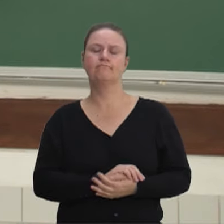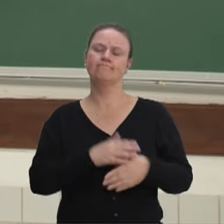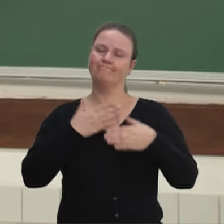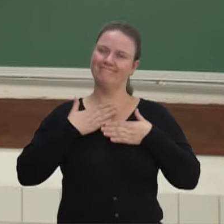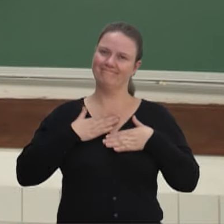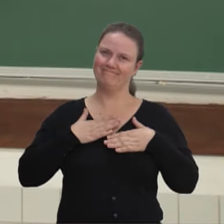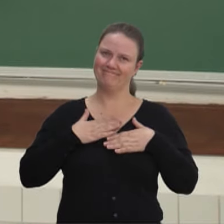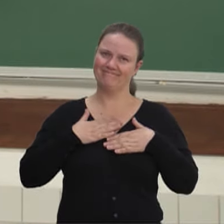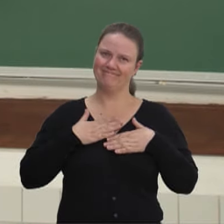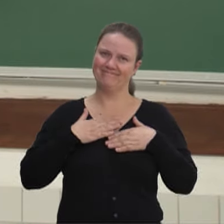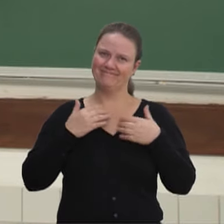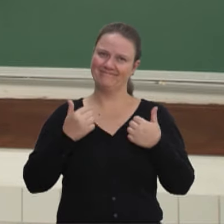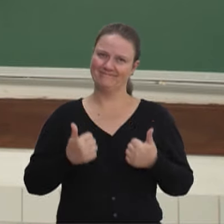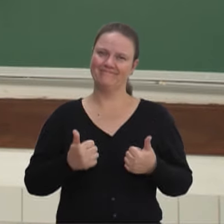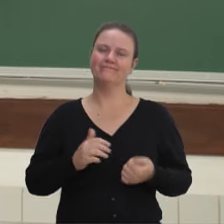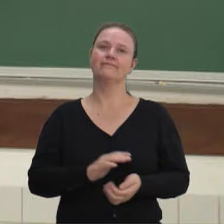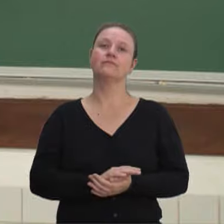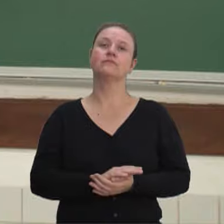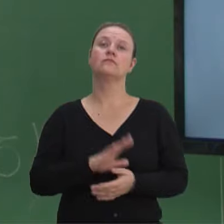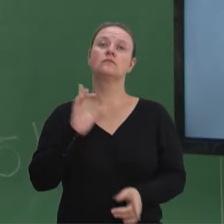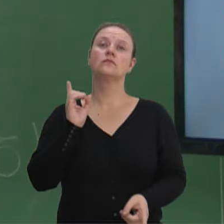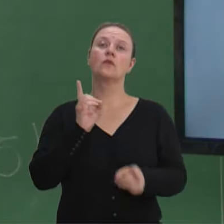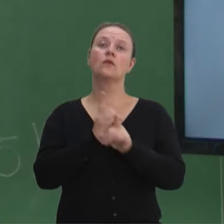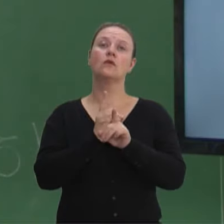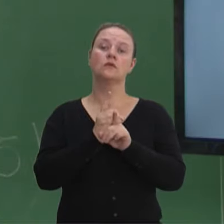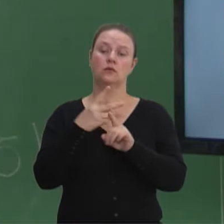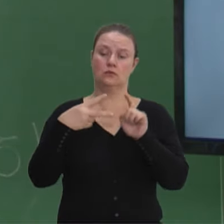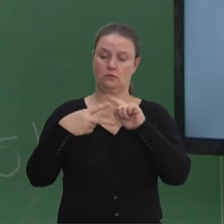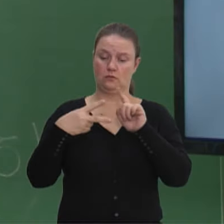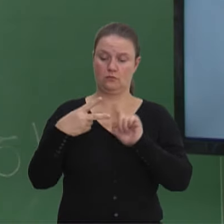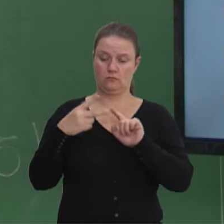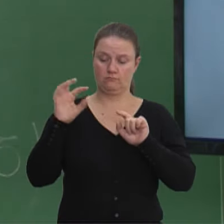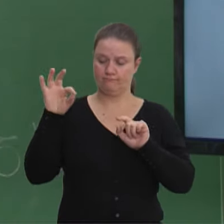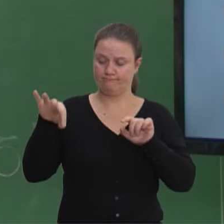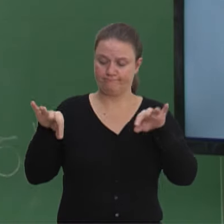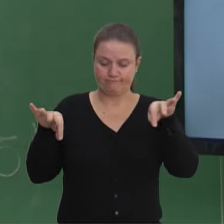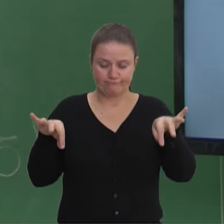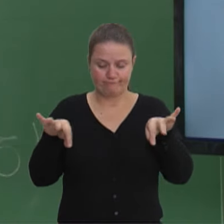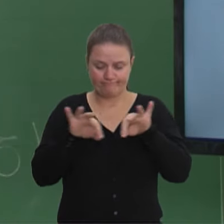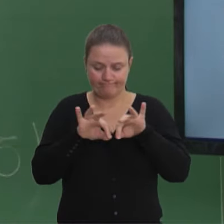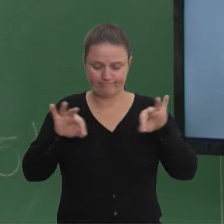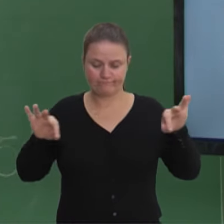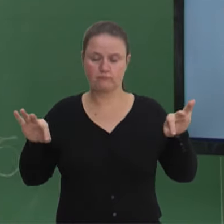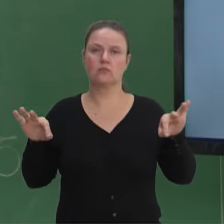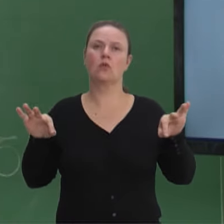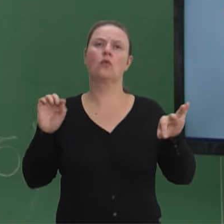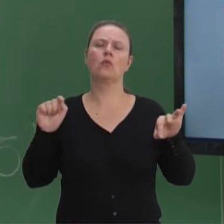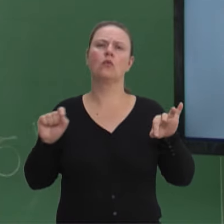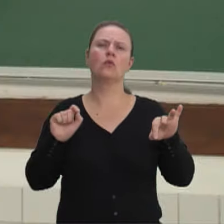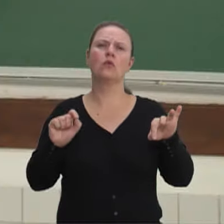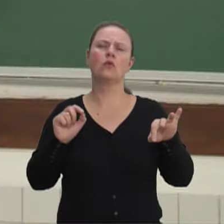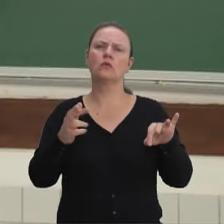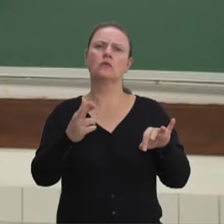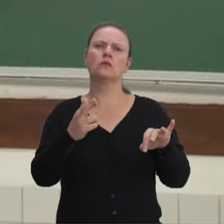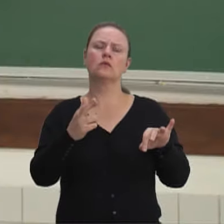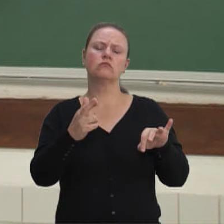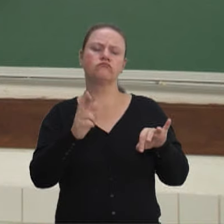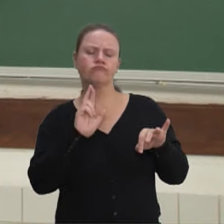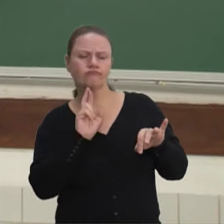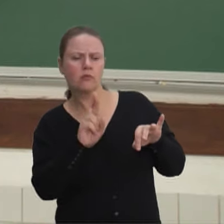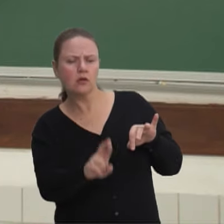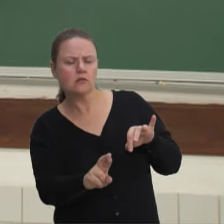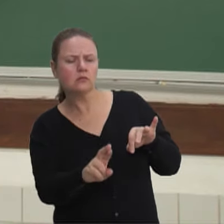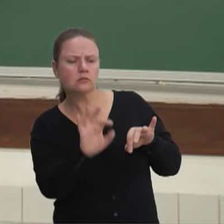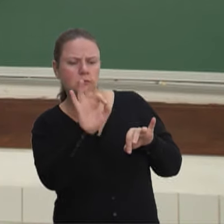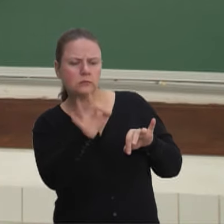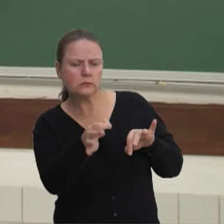Tranquilo? Ou seja, achei aqui dois pontos. Vou ver qual alternativa que esses pontos